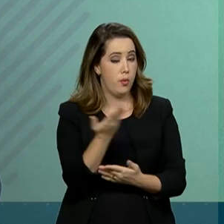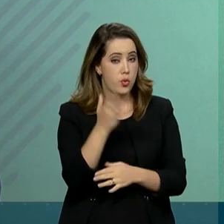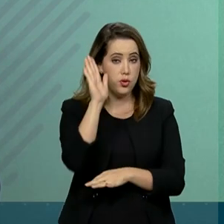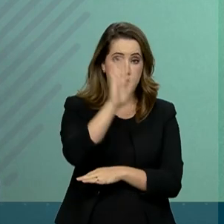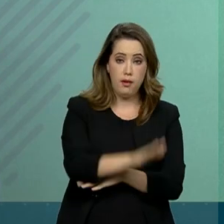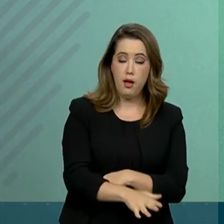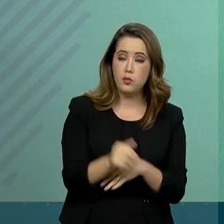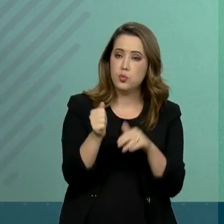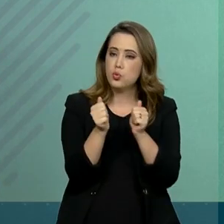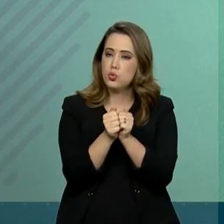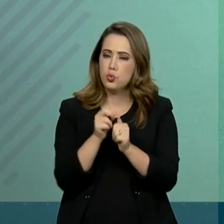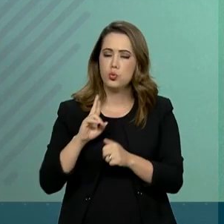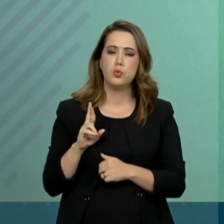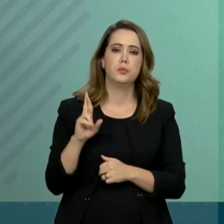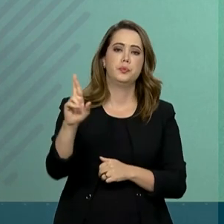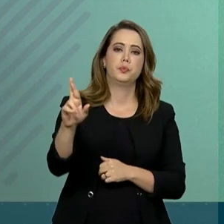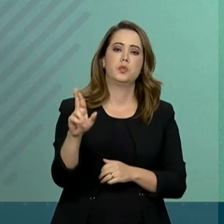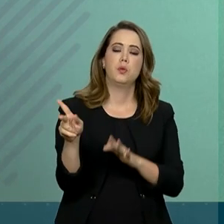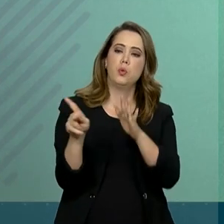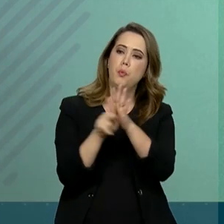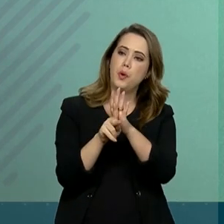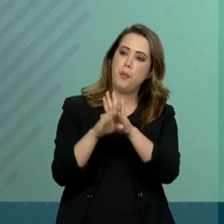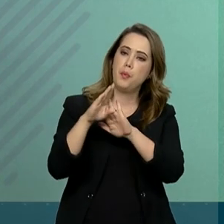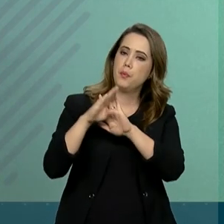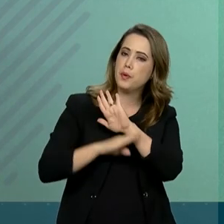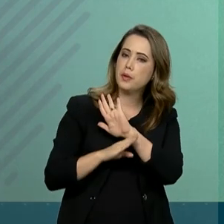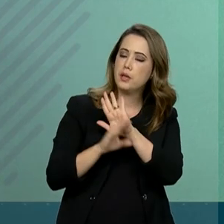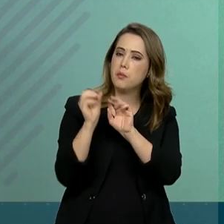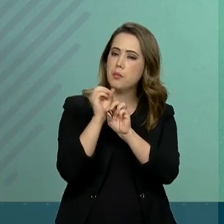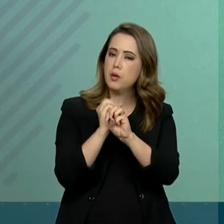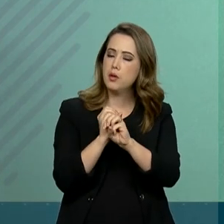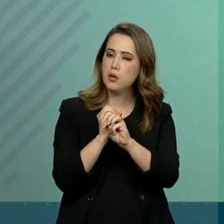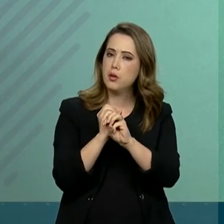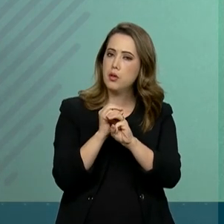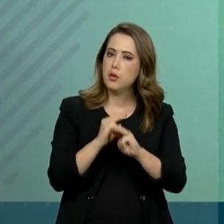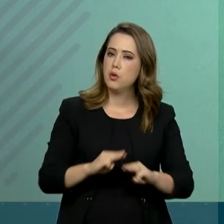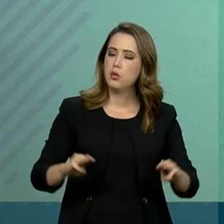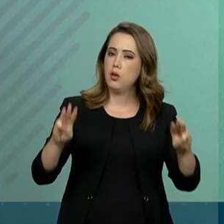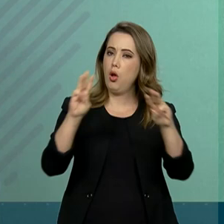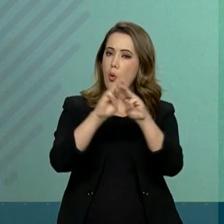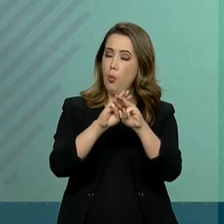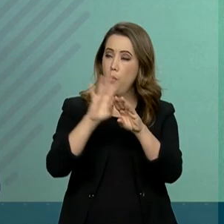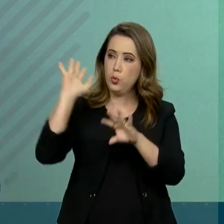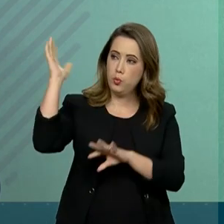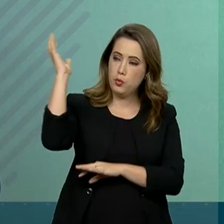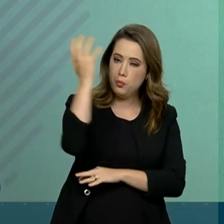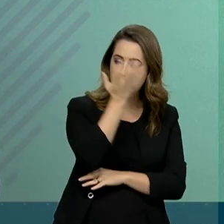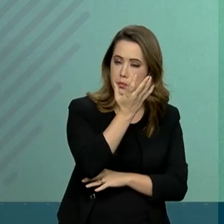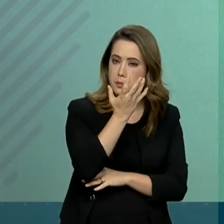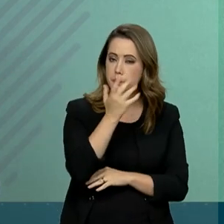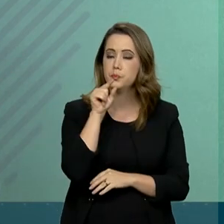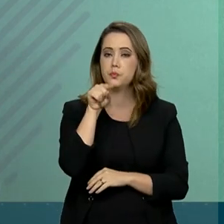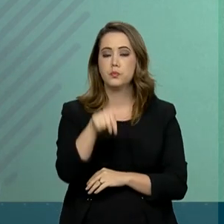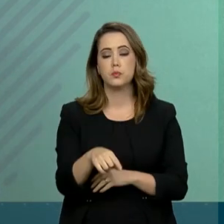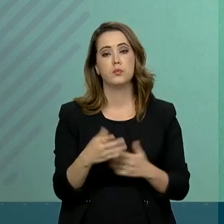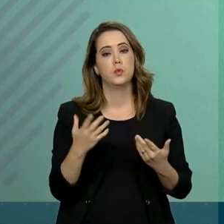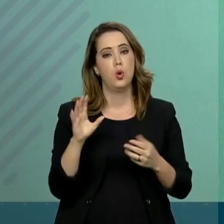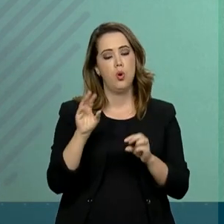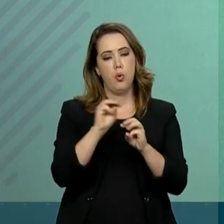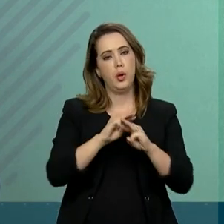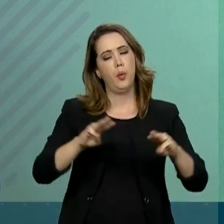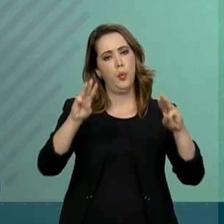junto com representantes do programa das nações unidas para o meio ambiente o no meio